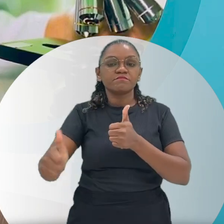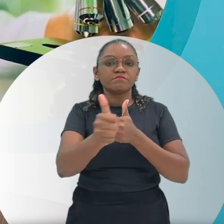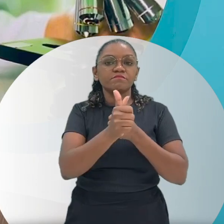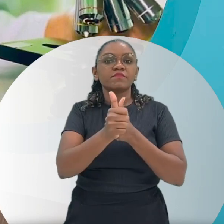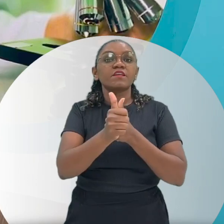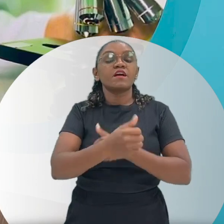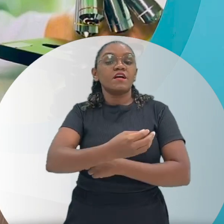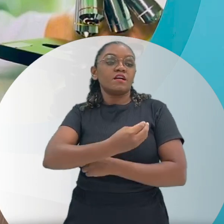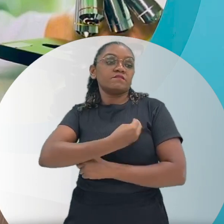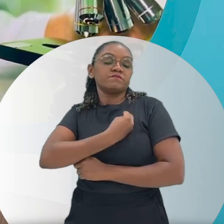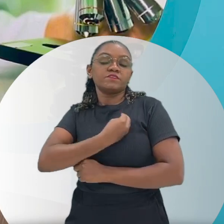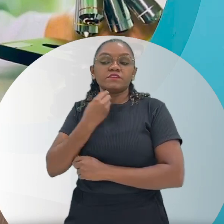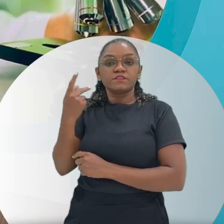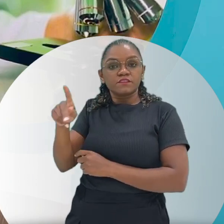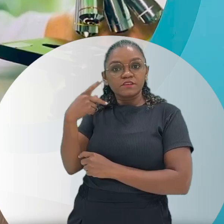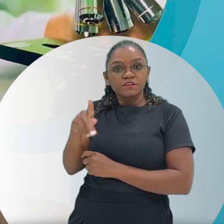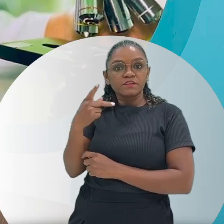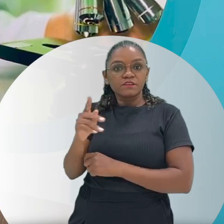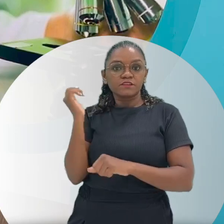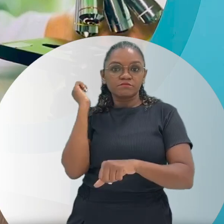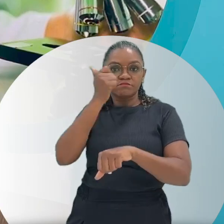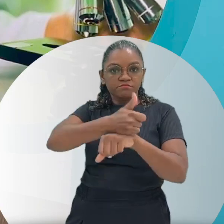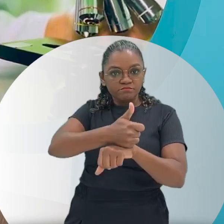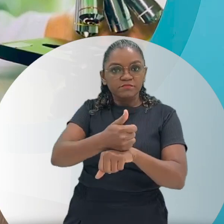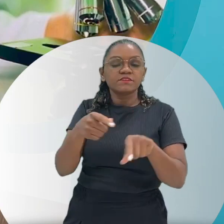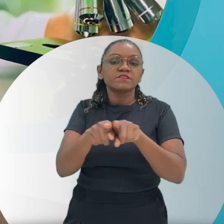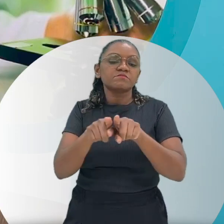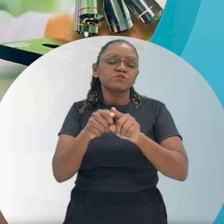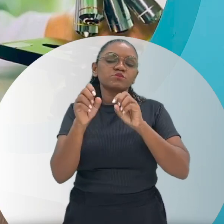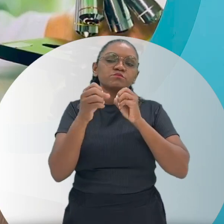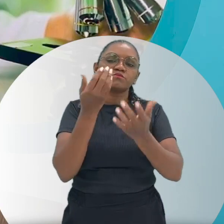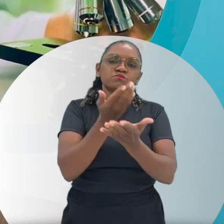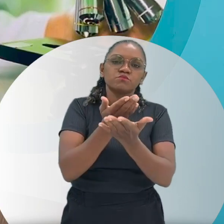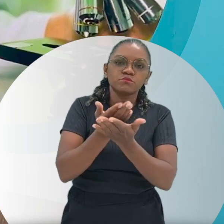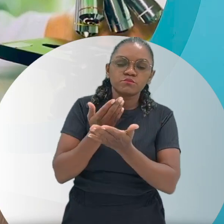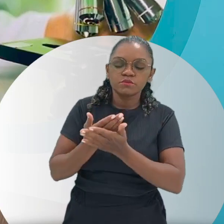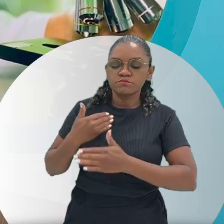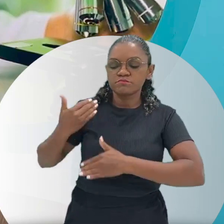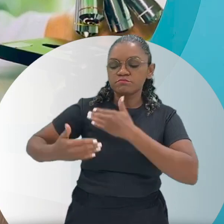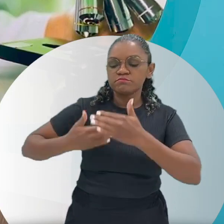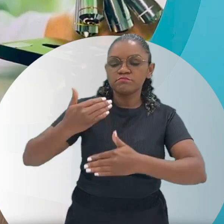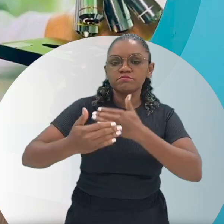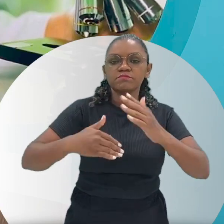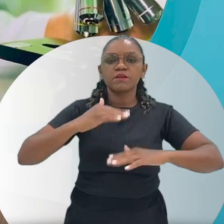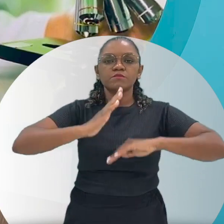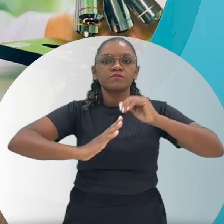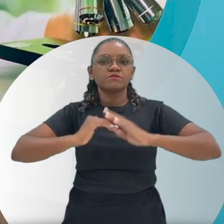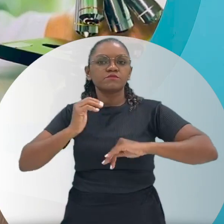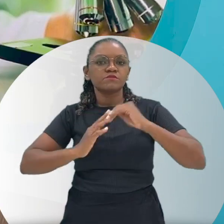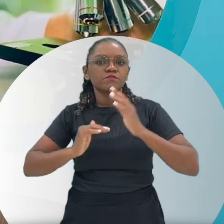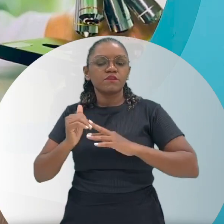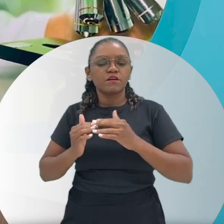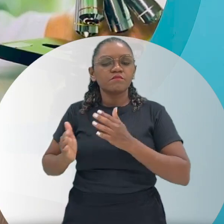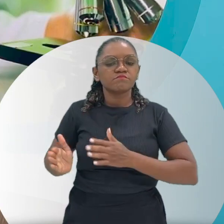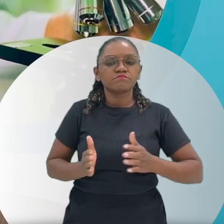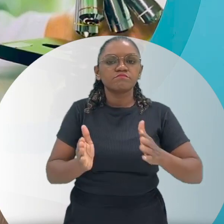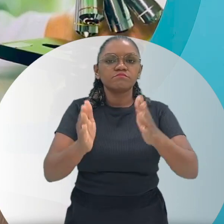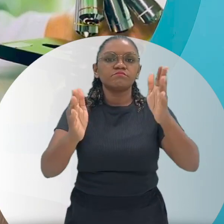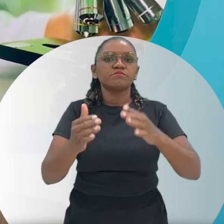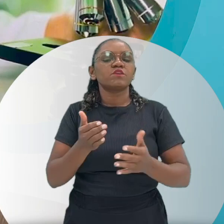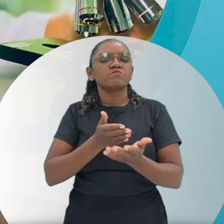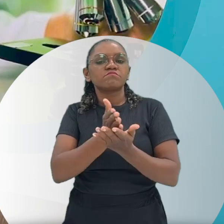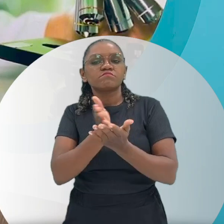de vida deles, das histórias de estudos, né, do caminho profissional que eles estão trilhando, que eles estão começando,